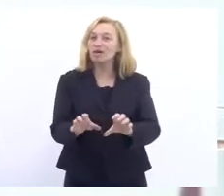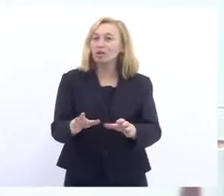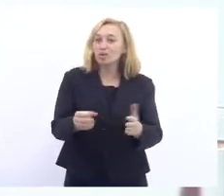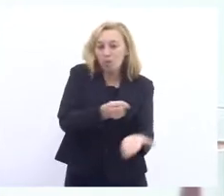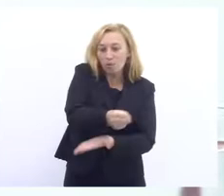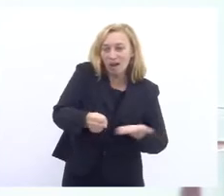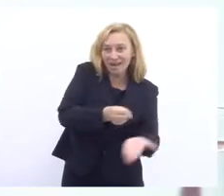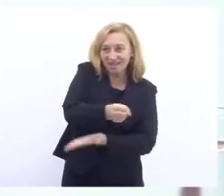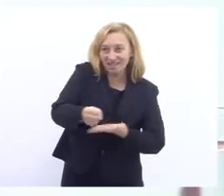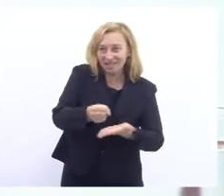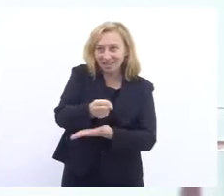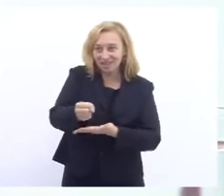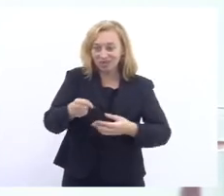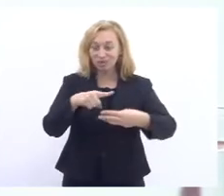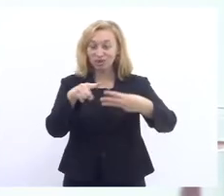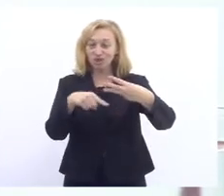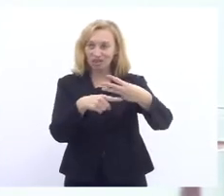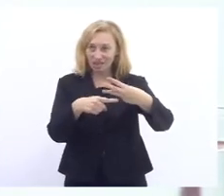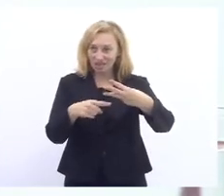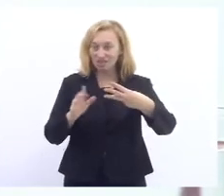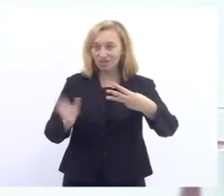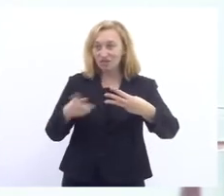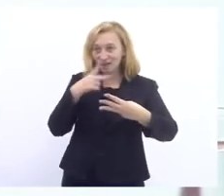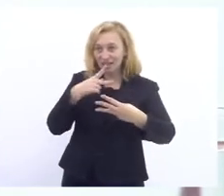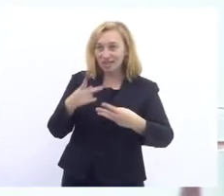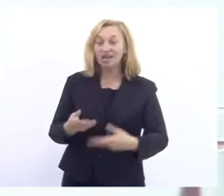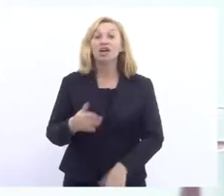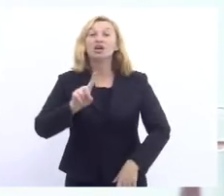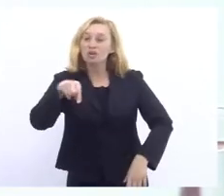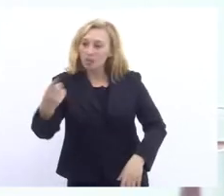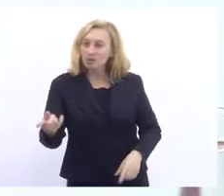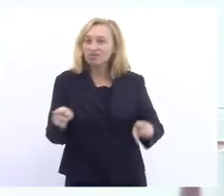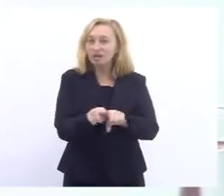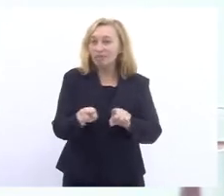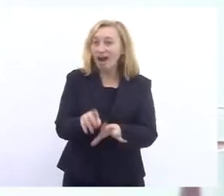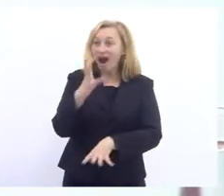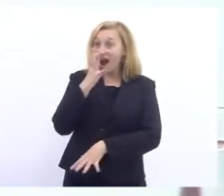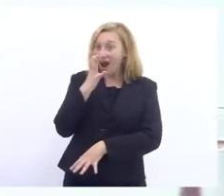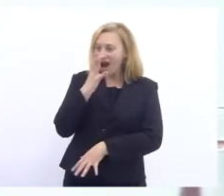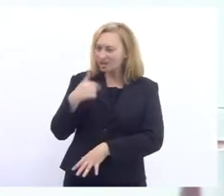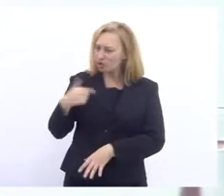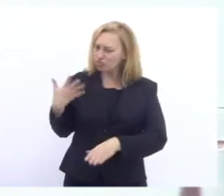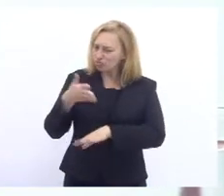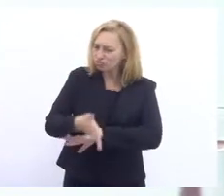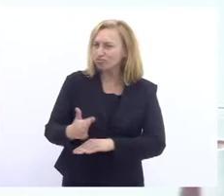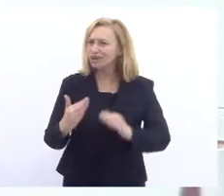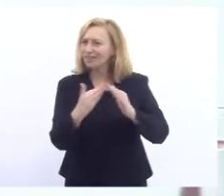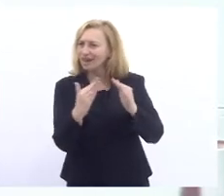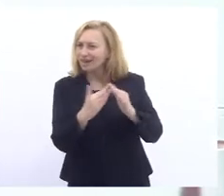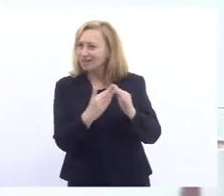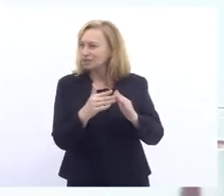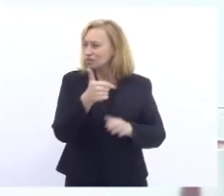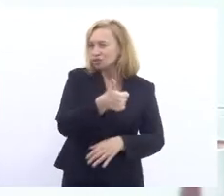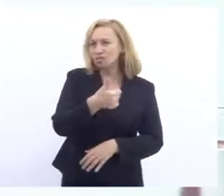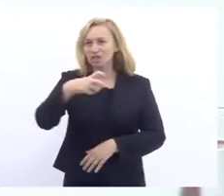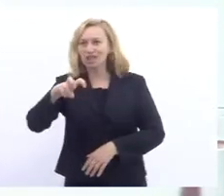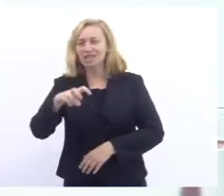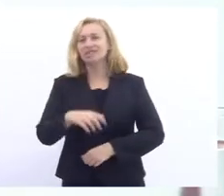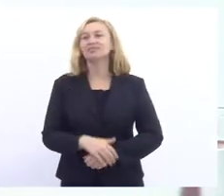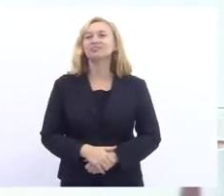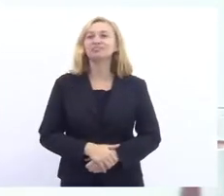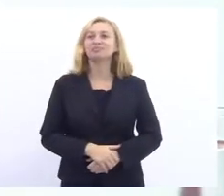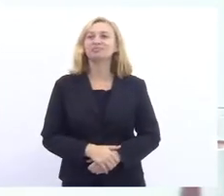nesse tripé outra coisa que me chama atenção e sempre me causou admiração desde que cheguei aqui nesta casa em 2015